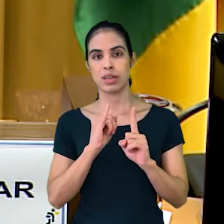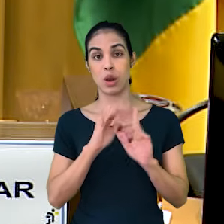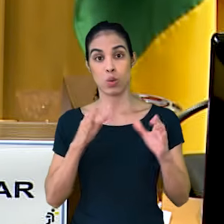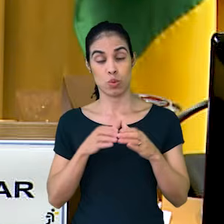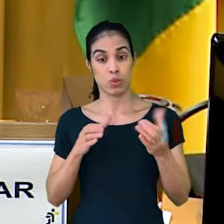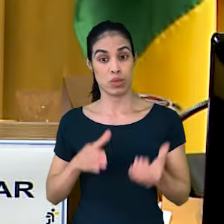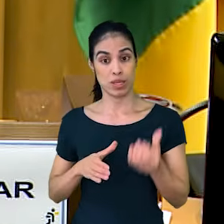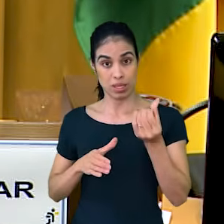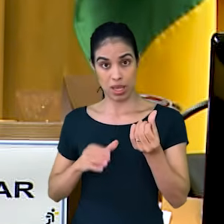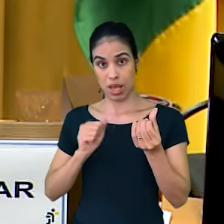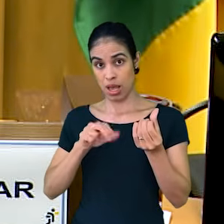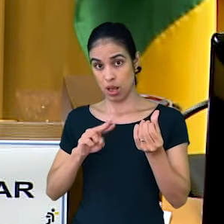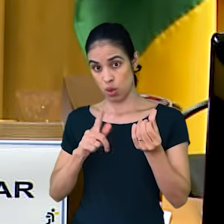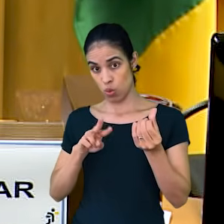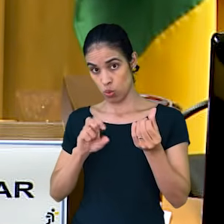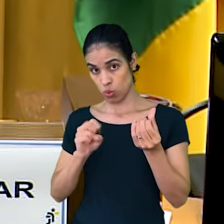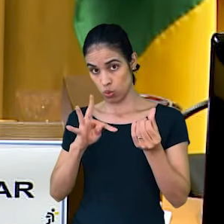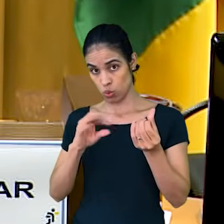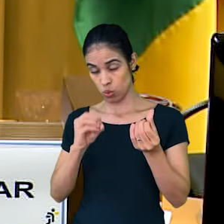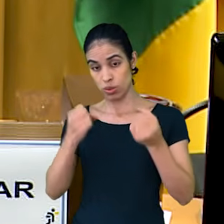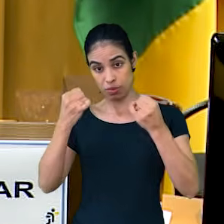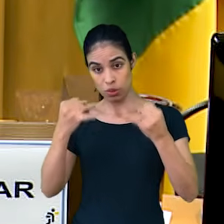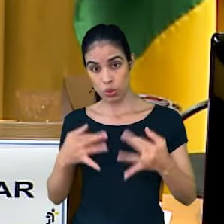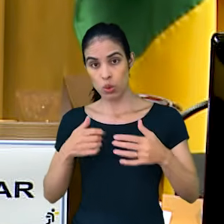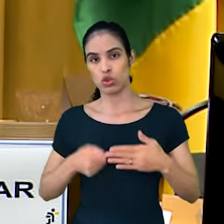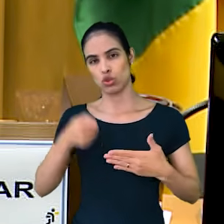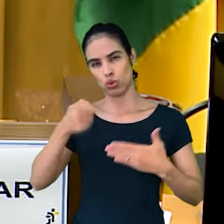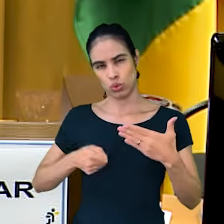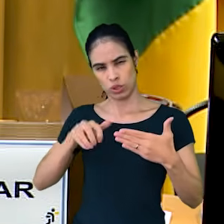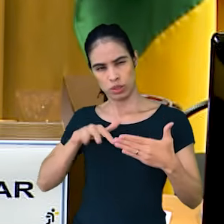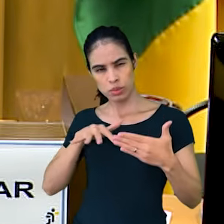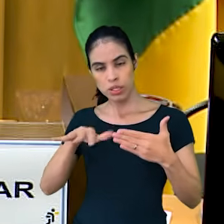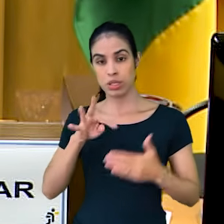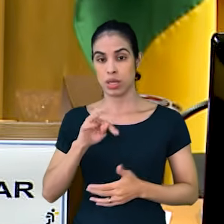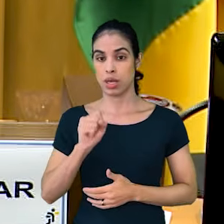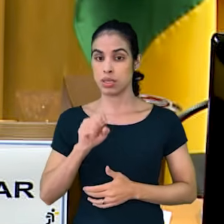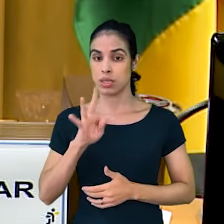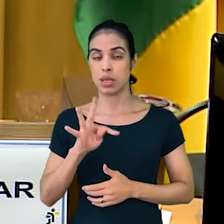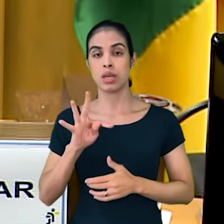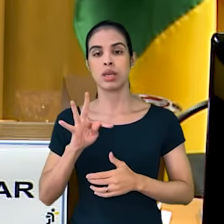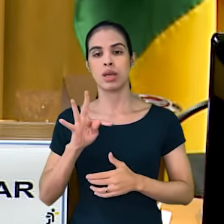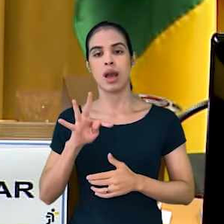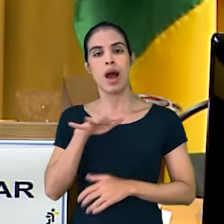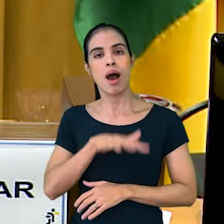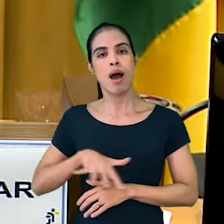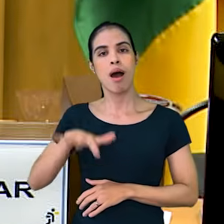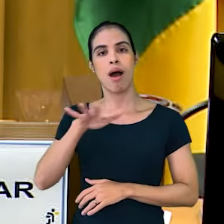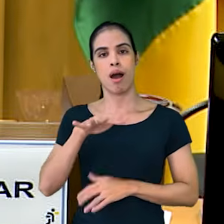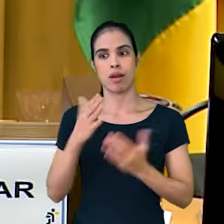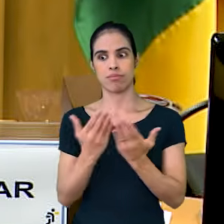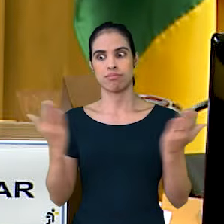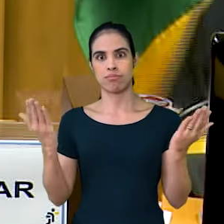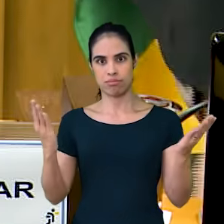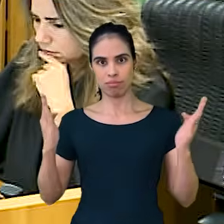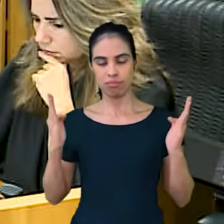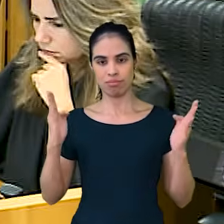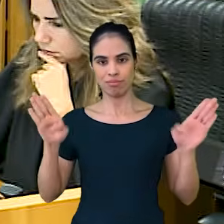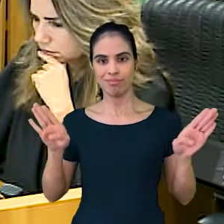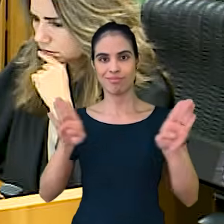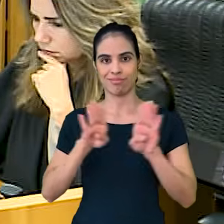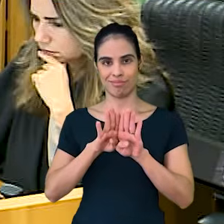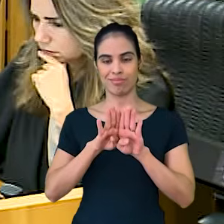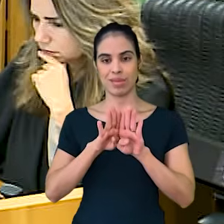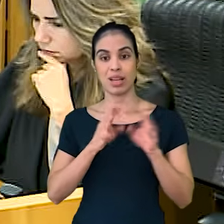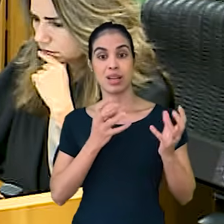Augusto César, ressaltou que, de acordo com a jurisprudência do TST, não é necessário o trabalho em área de isolamento para